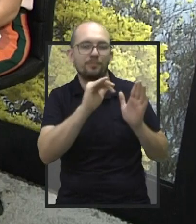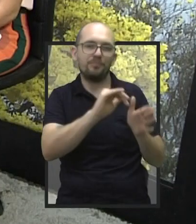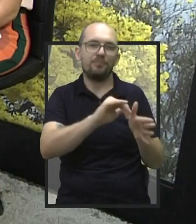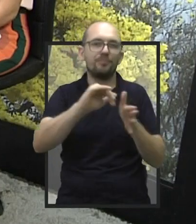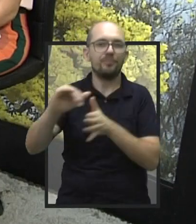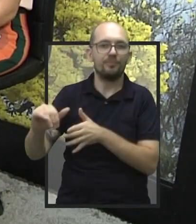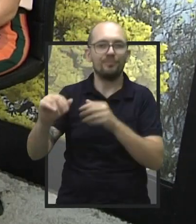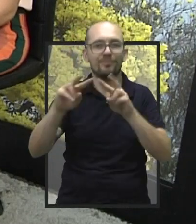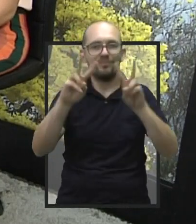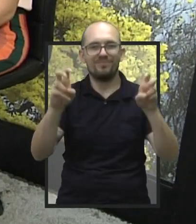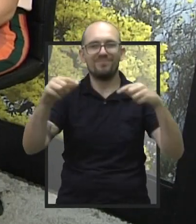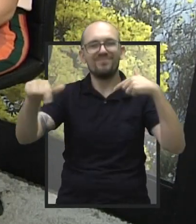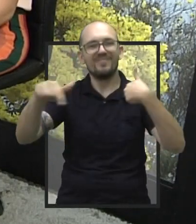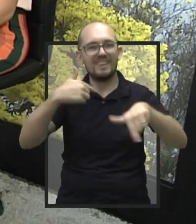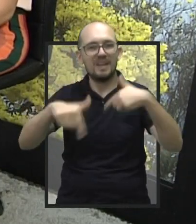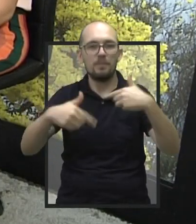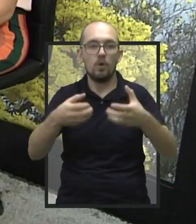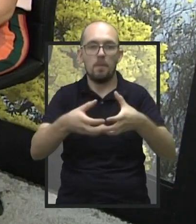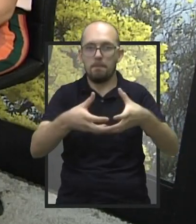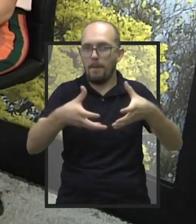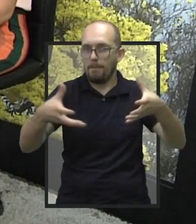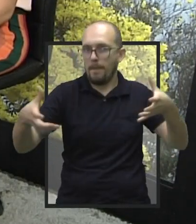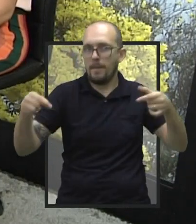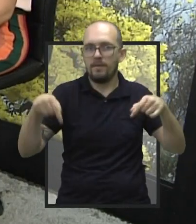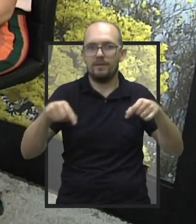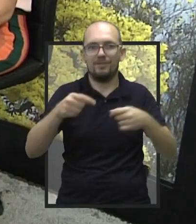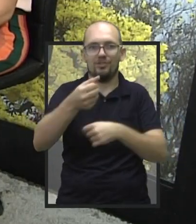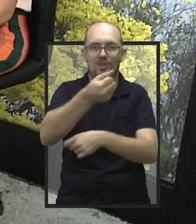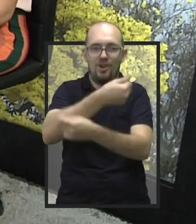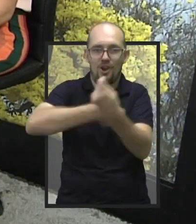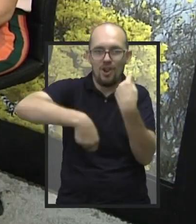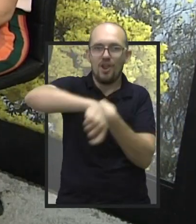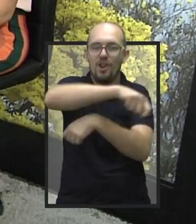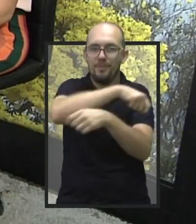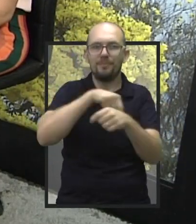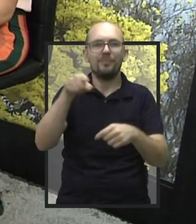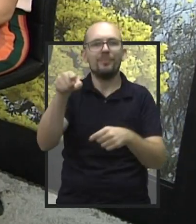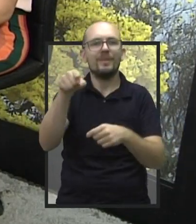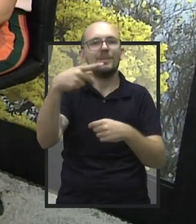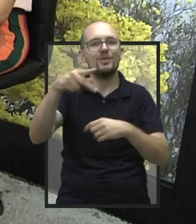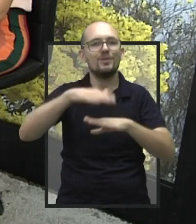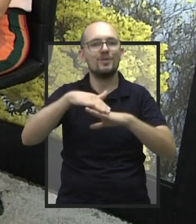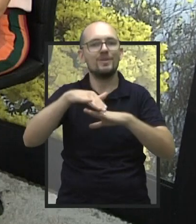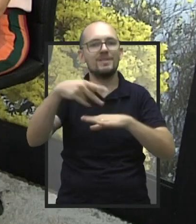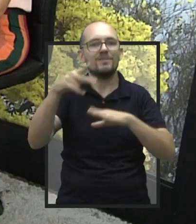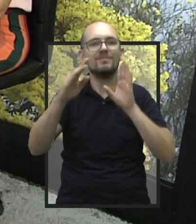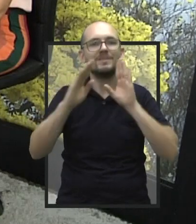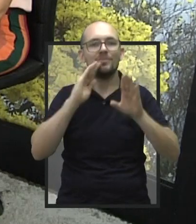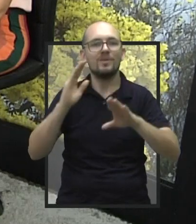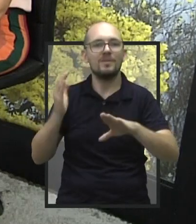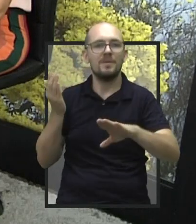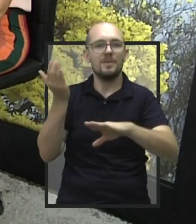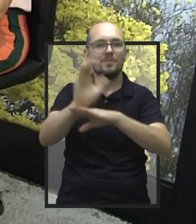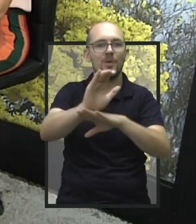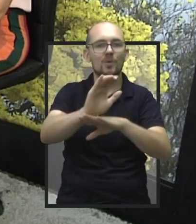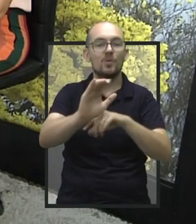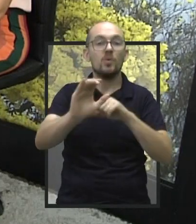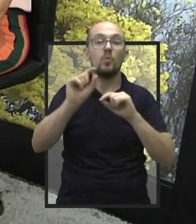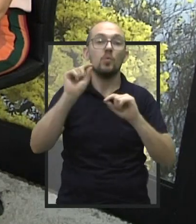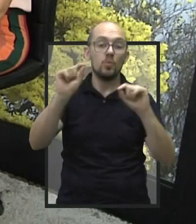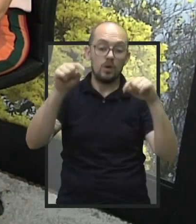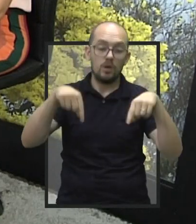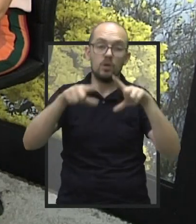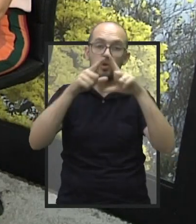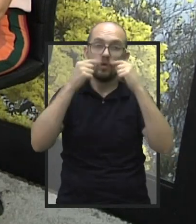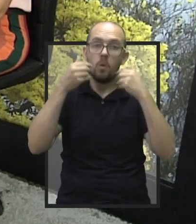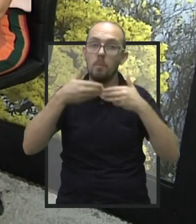a geração de novos empregos e renda aqui na cidade, a senhora também fez uma postagem na sua rede social de que muito em breve Jaú